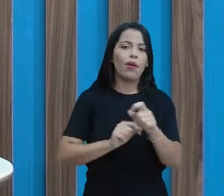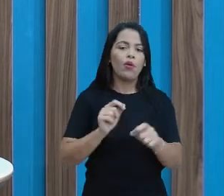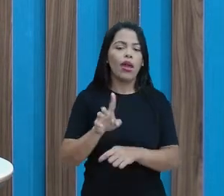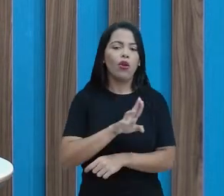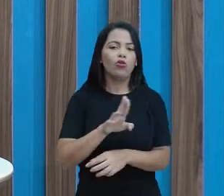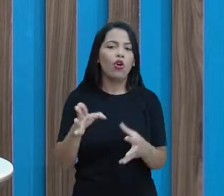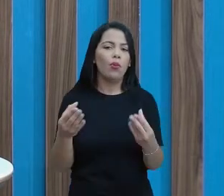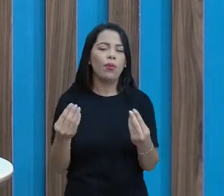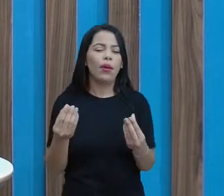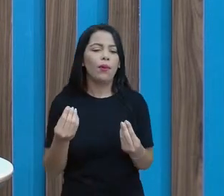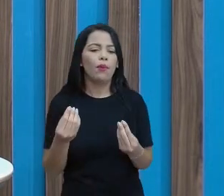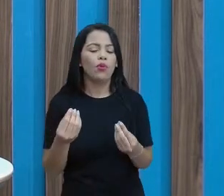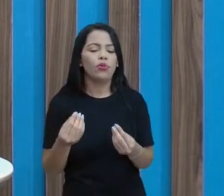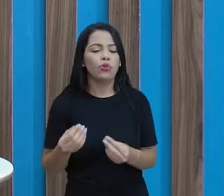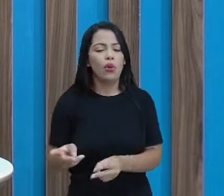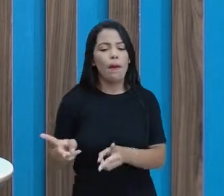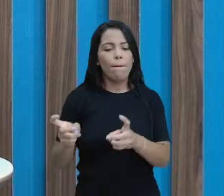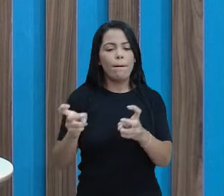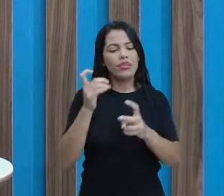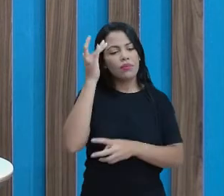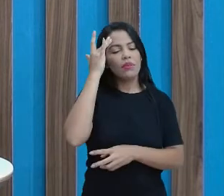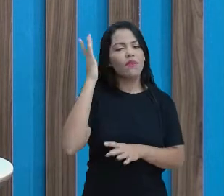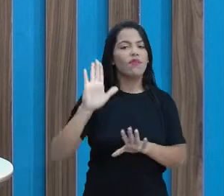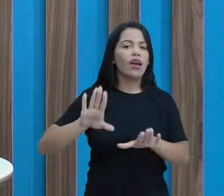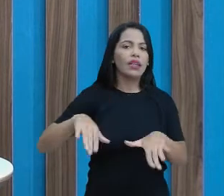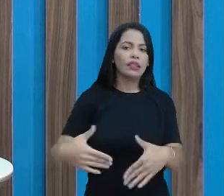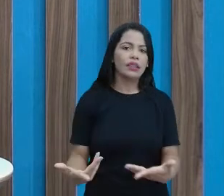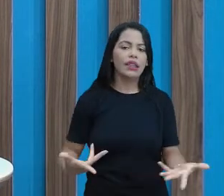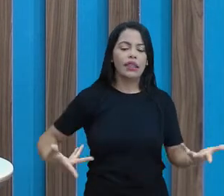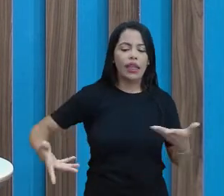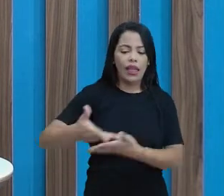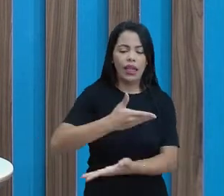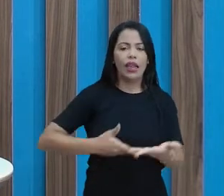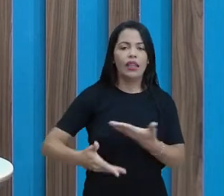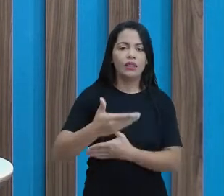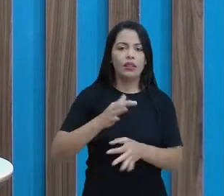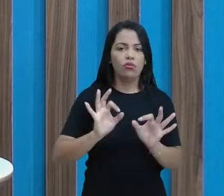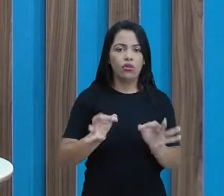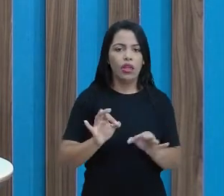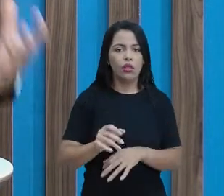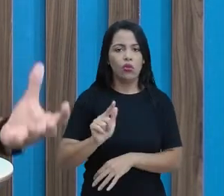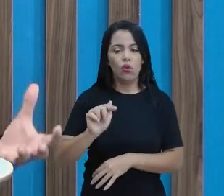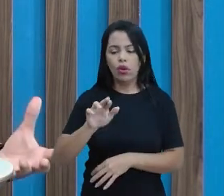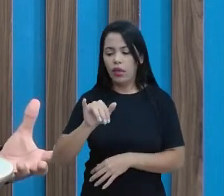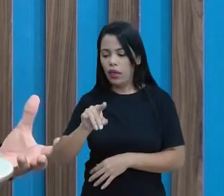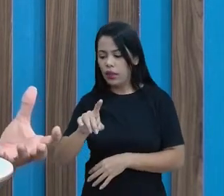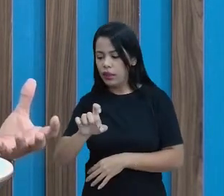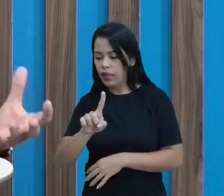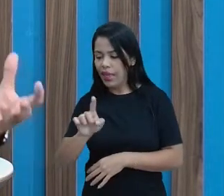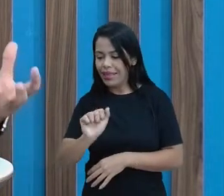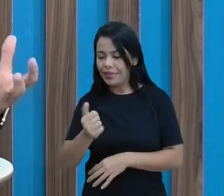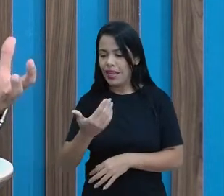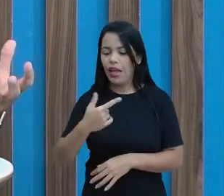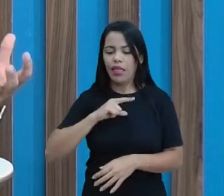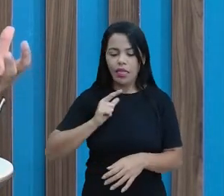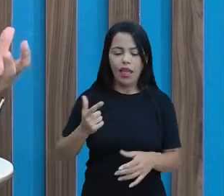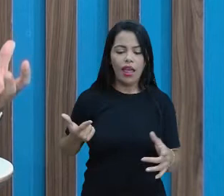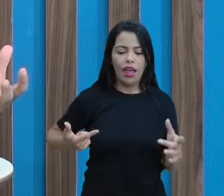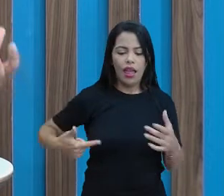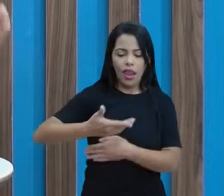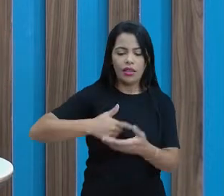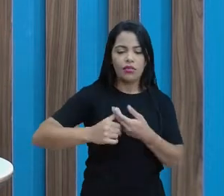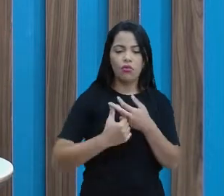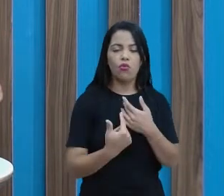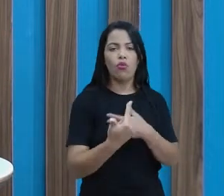É algo que está, uma grandeza está em função da outra grandeza. Quanto a gente vai variando uma grandeza, a outra